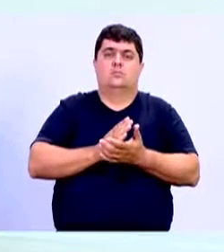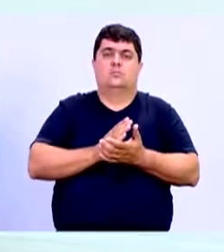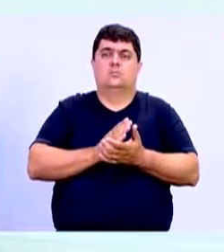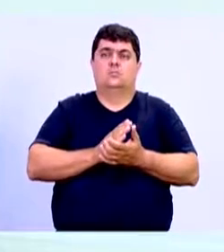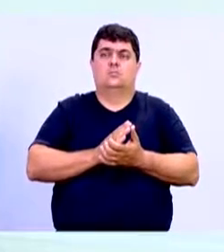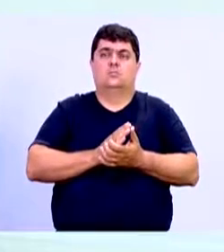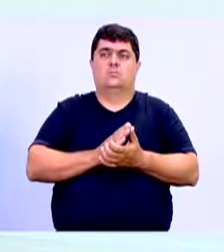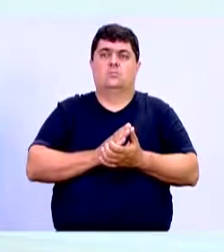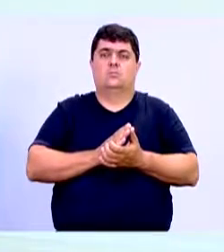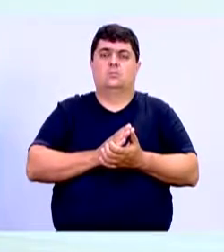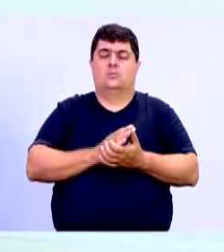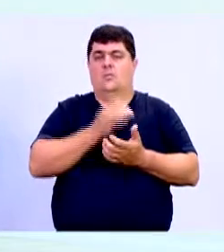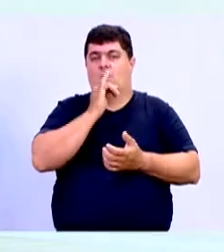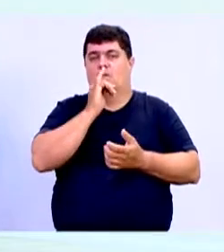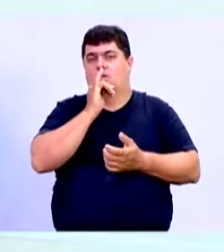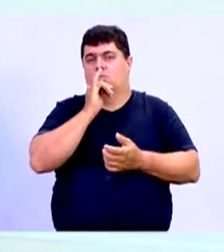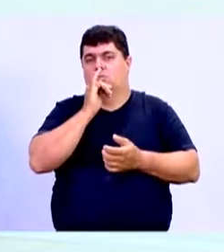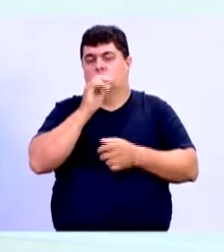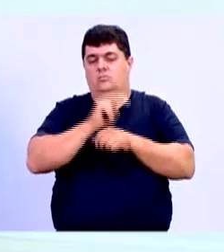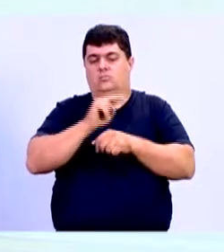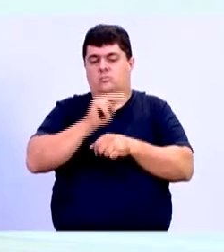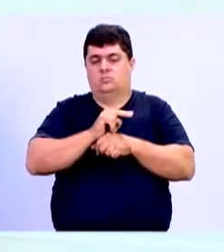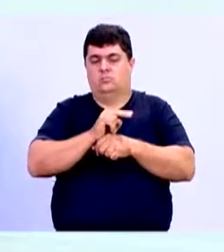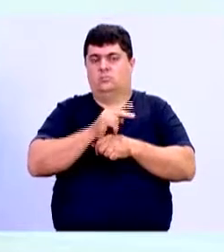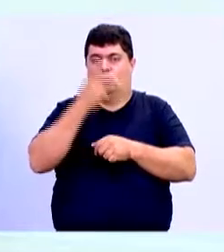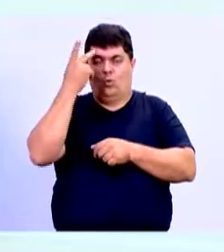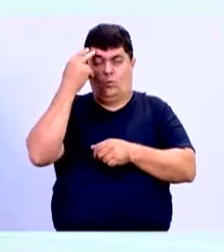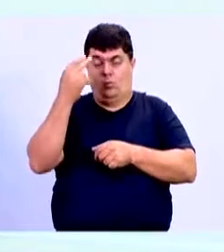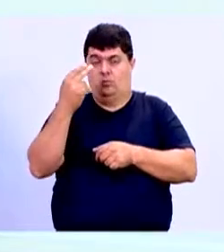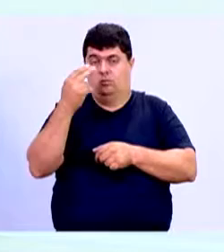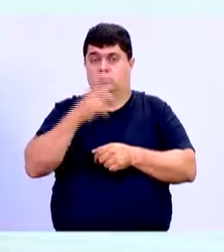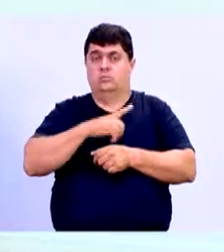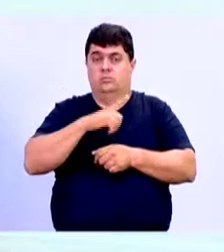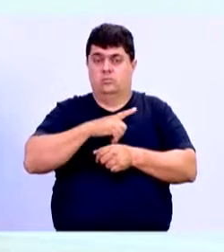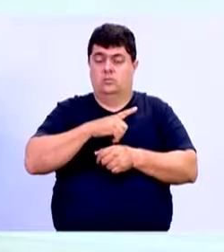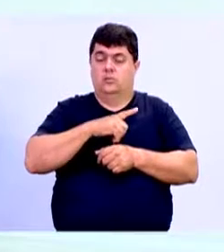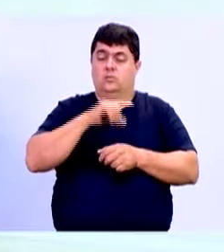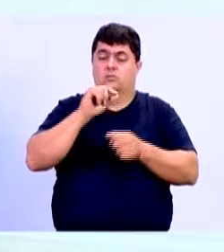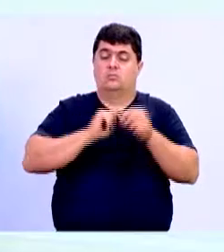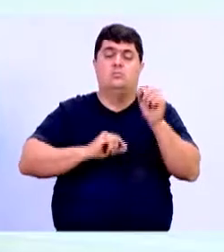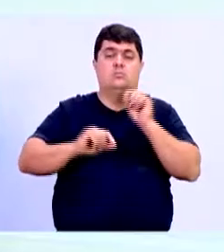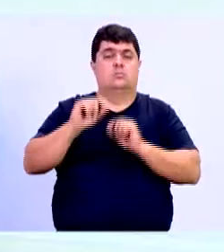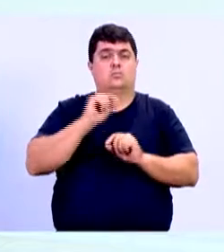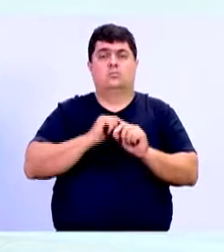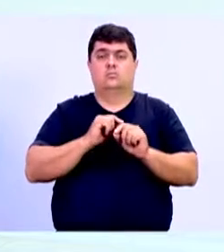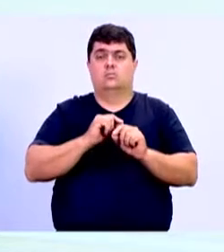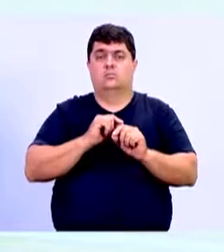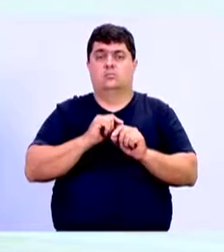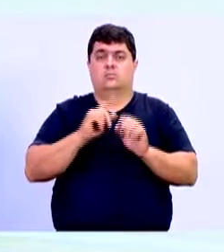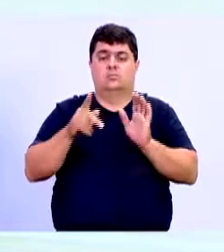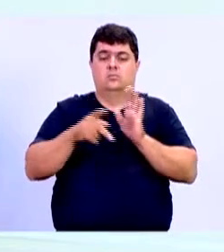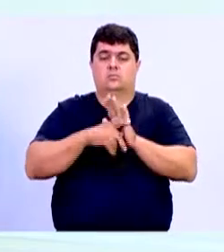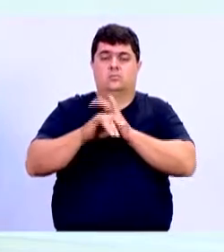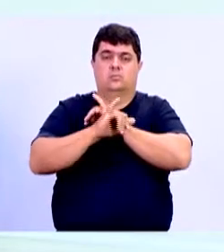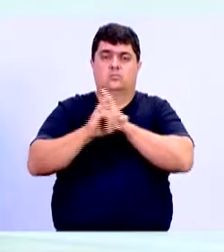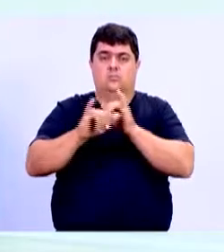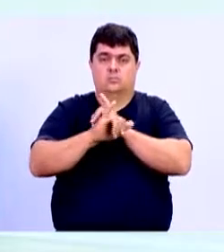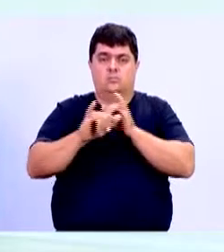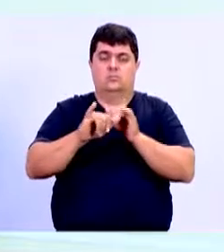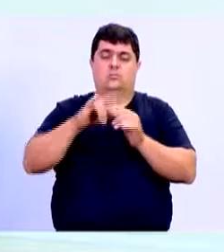quando uma auditoria no modelo convencional, ela é aplicada em informações,